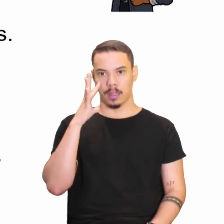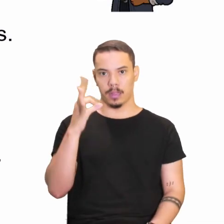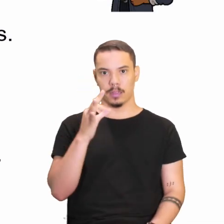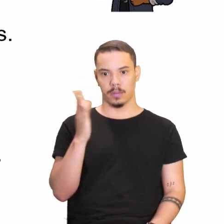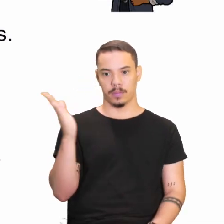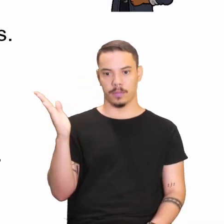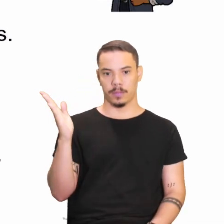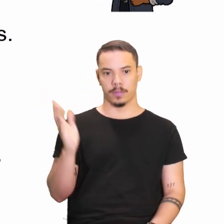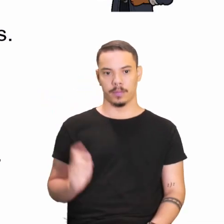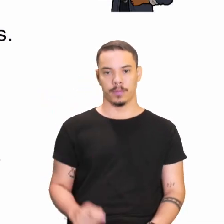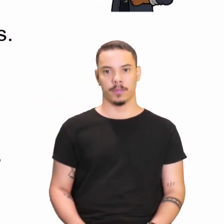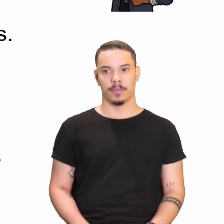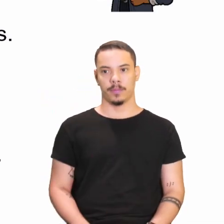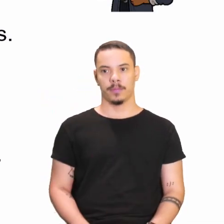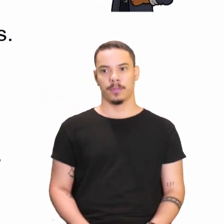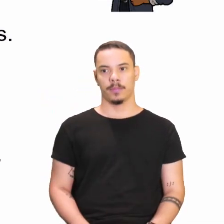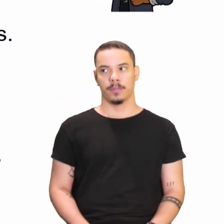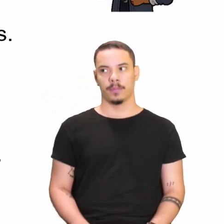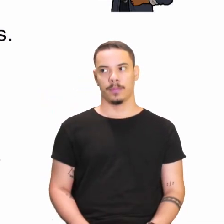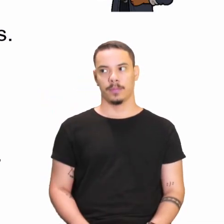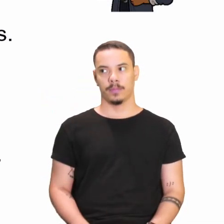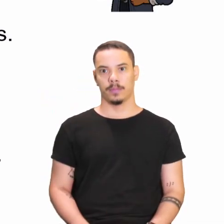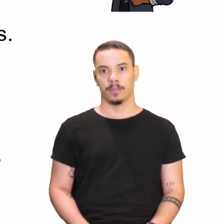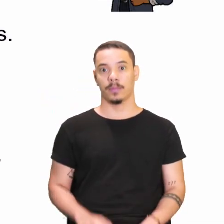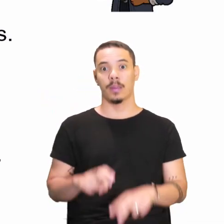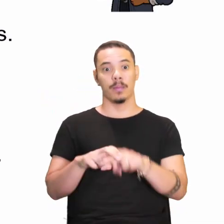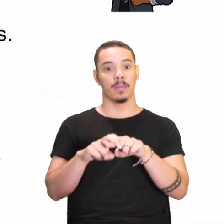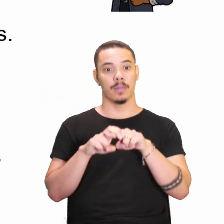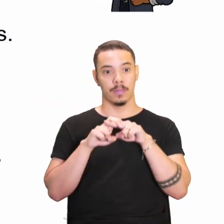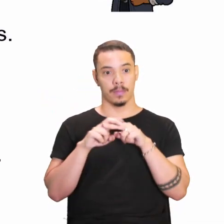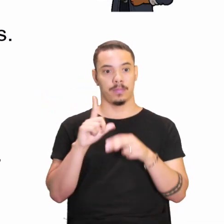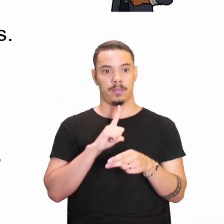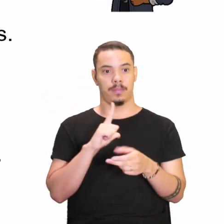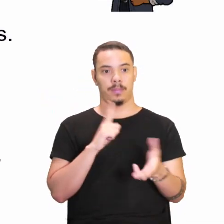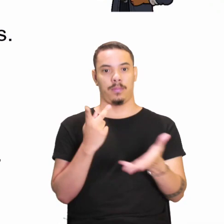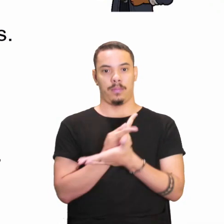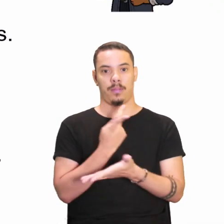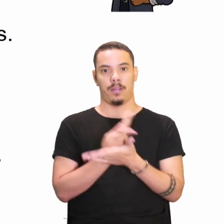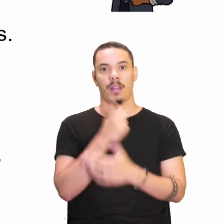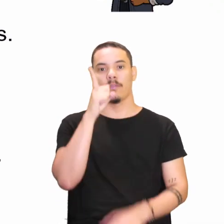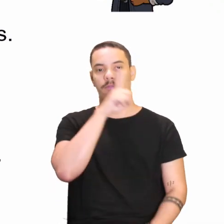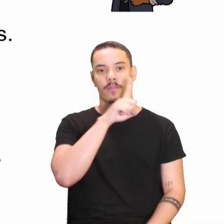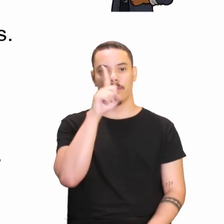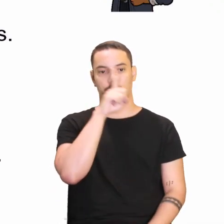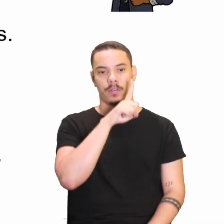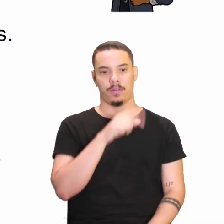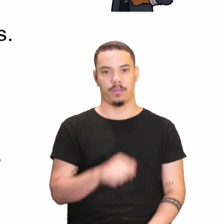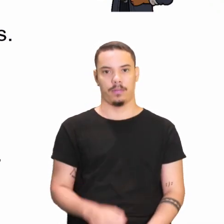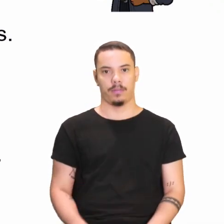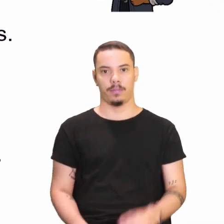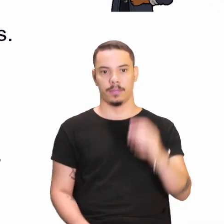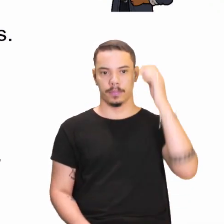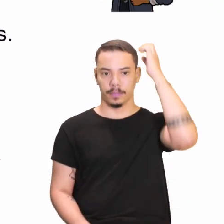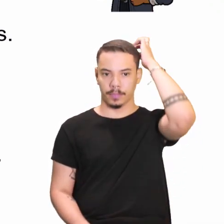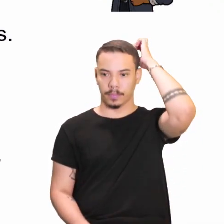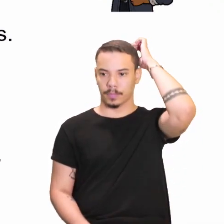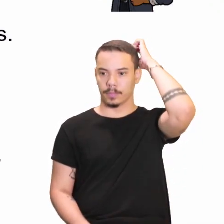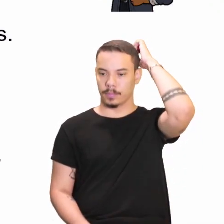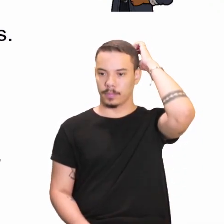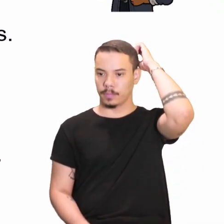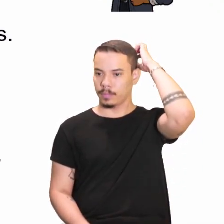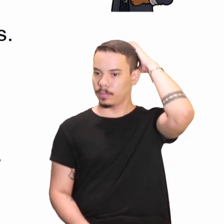Tá certo? Então, aí, por isso que aí tá o erro na parte do determinante. Já na